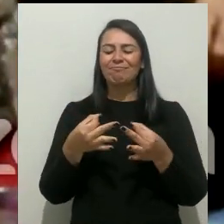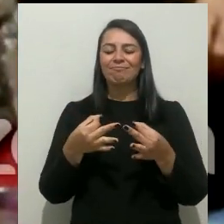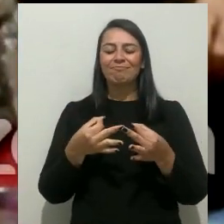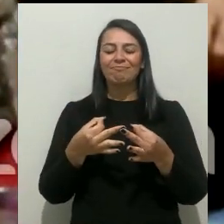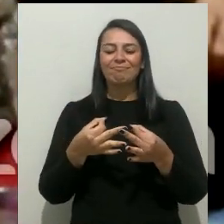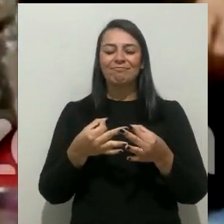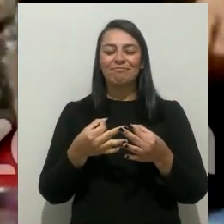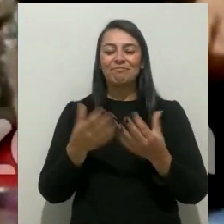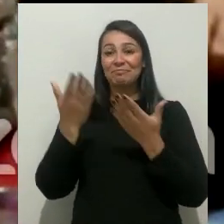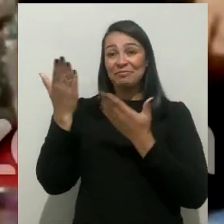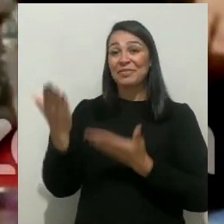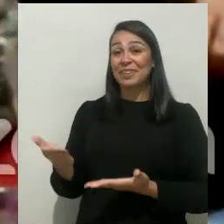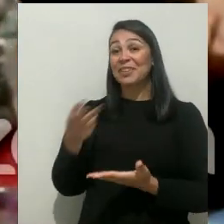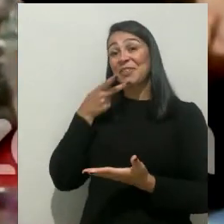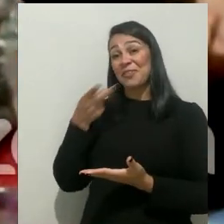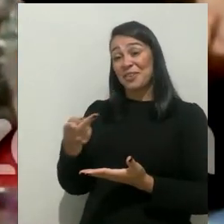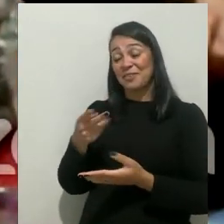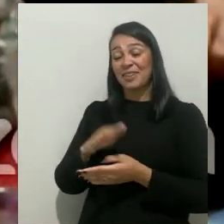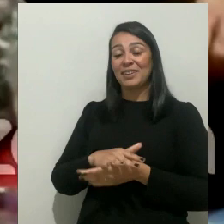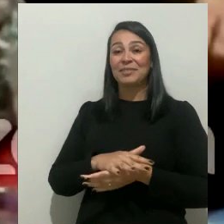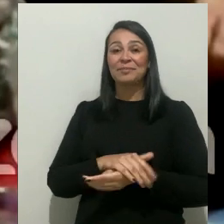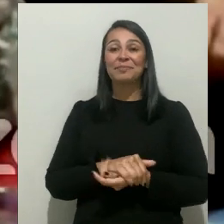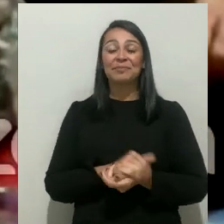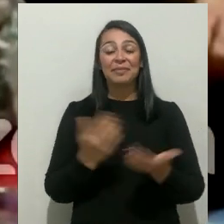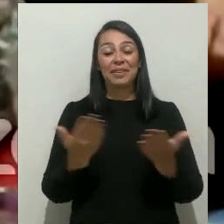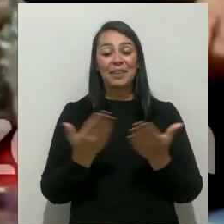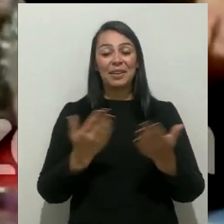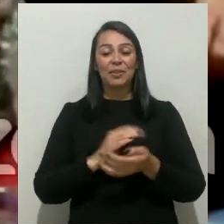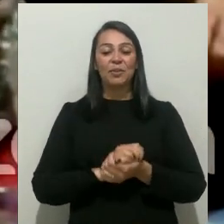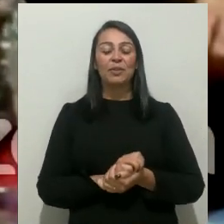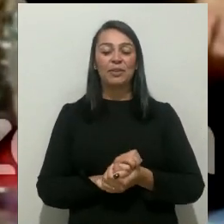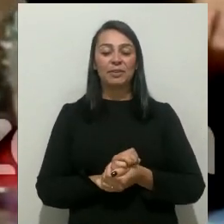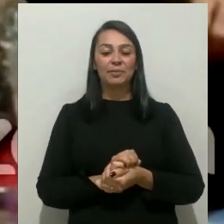que aqui está ela com a palavra.